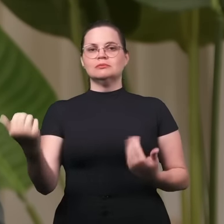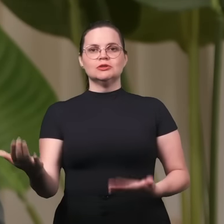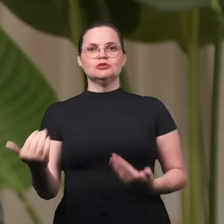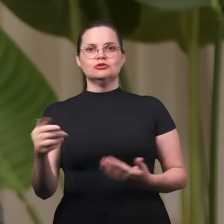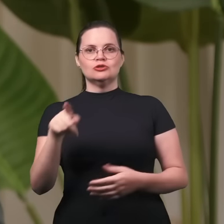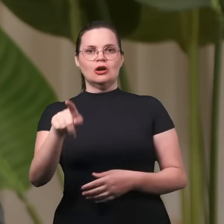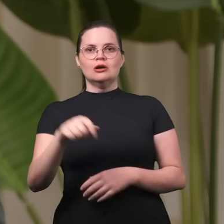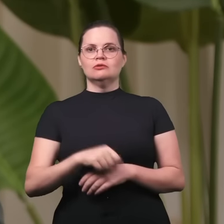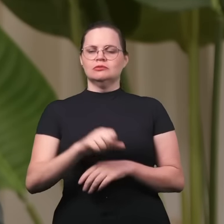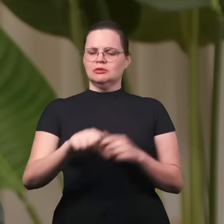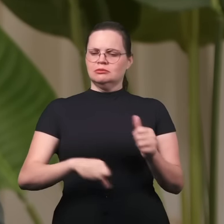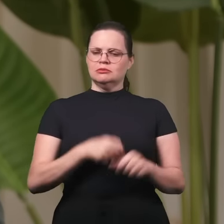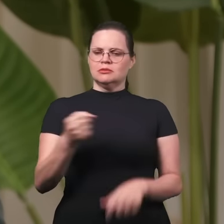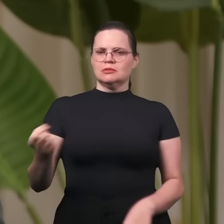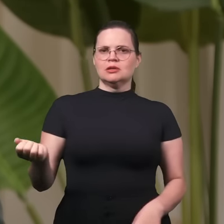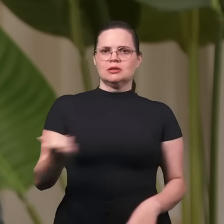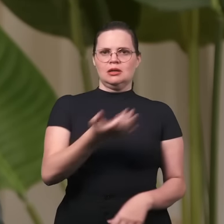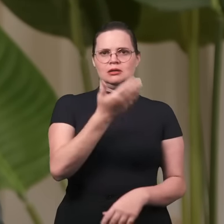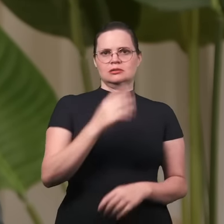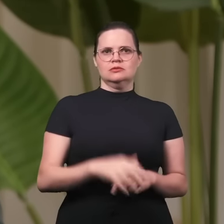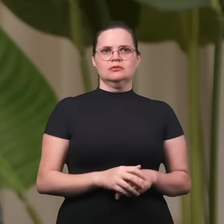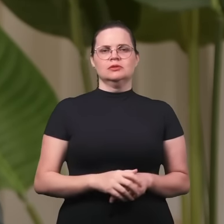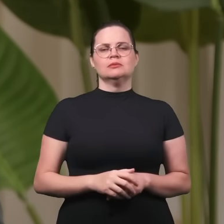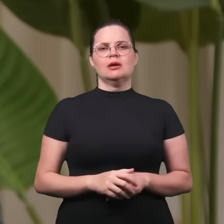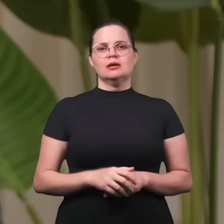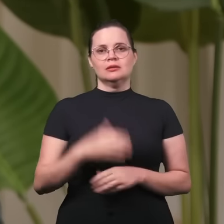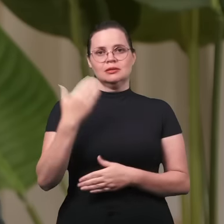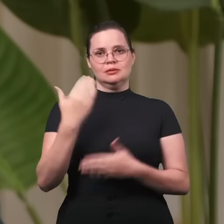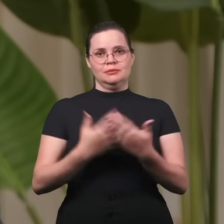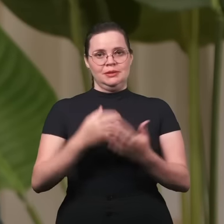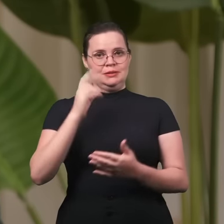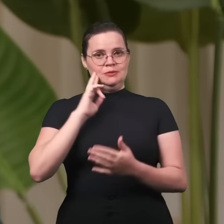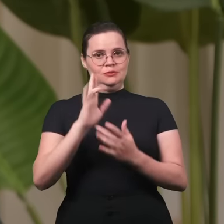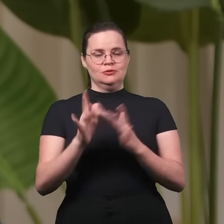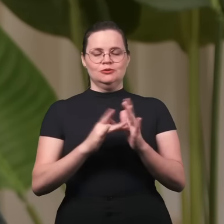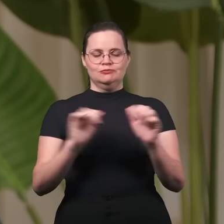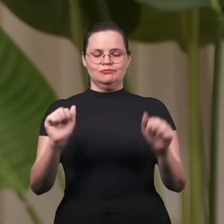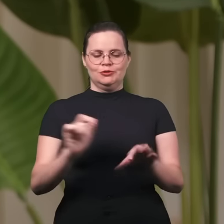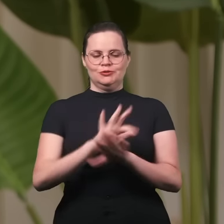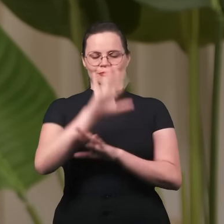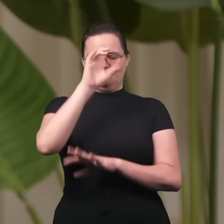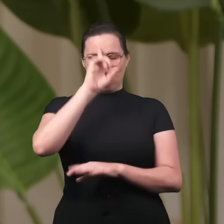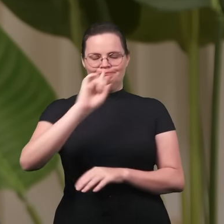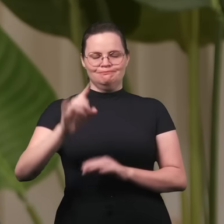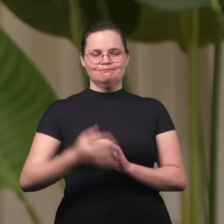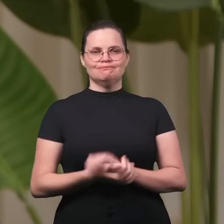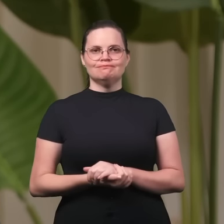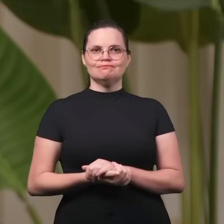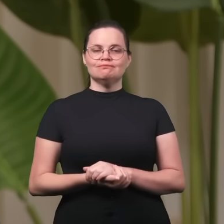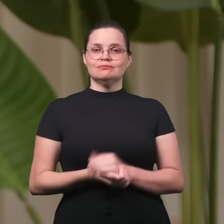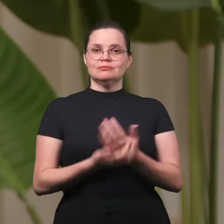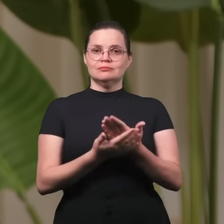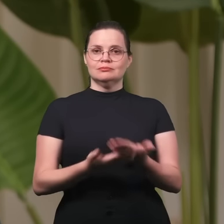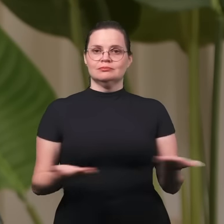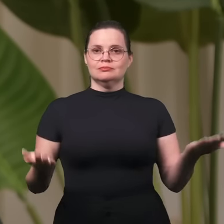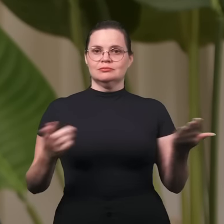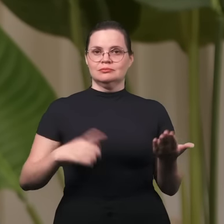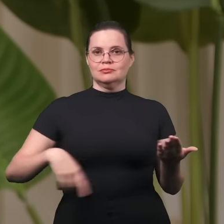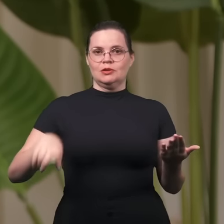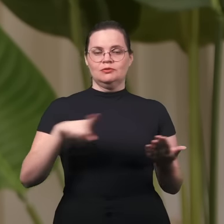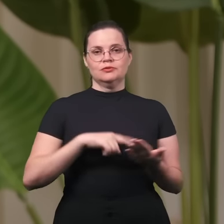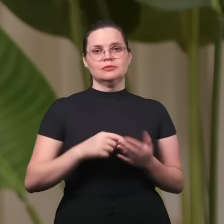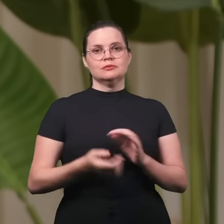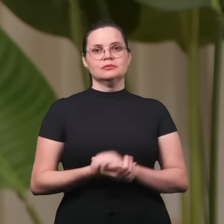jovem transformada, uma jovem do Senhor. Glória a Deus por isso. Nossos amados,